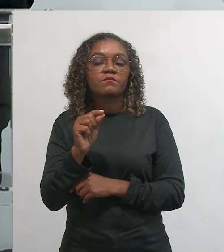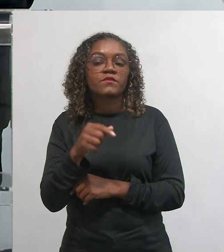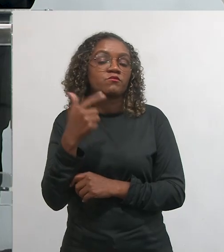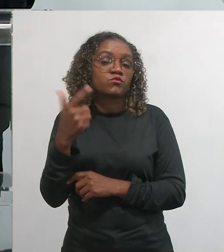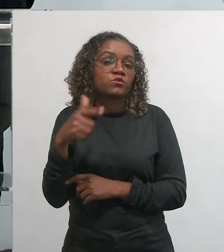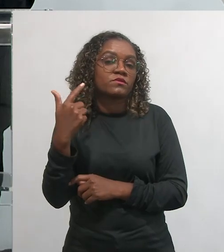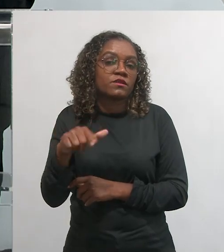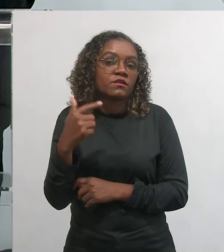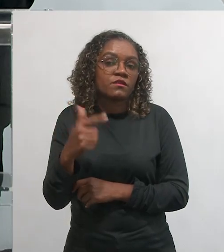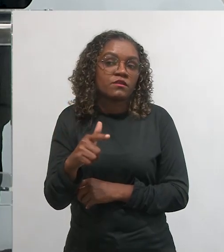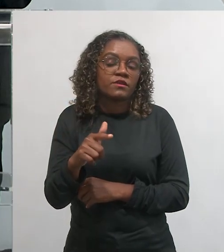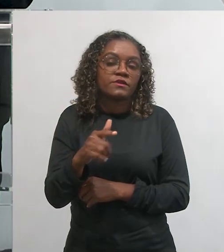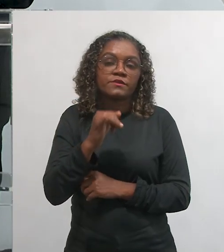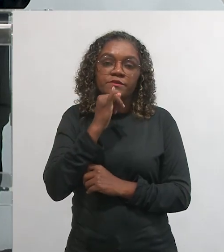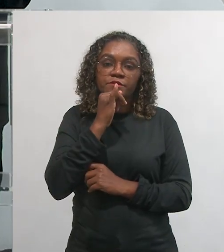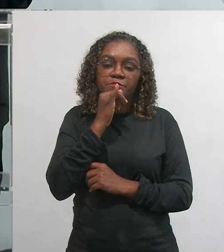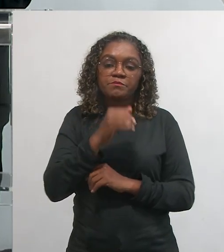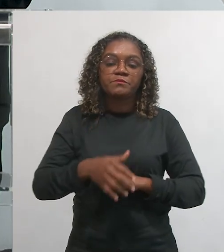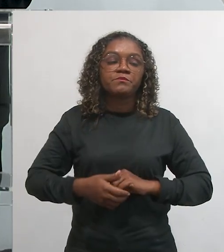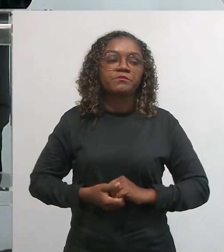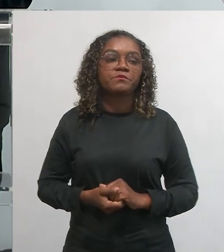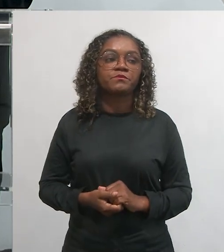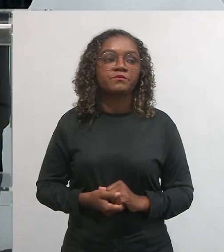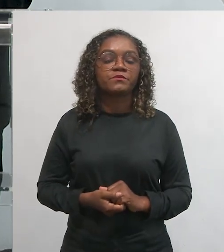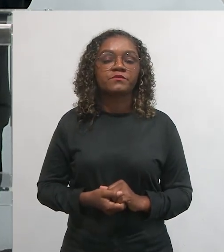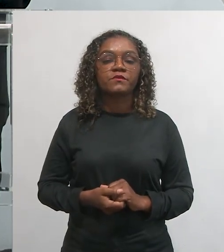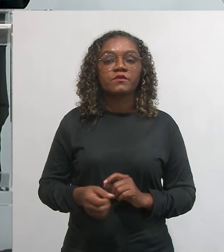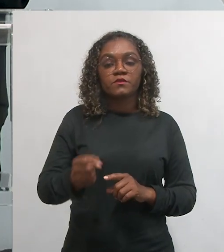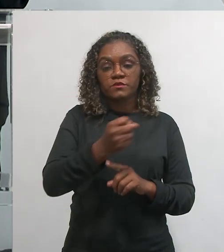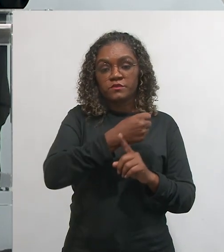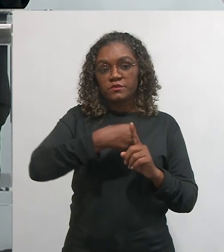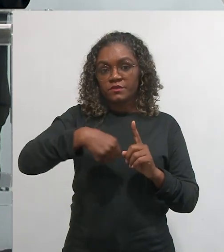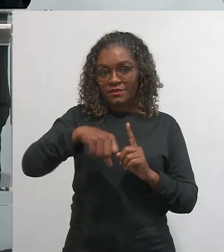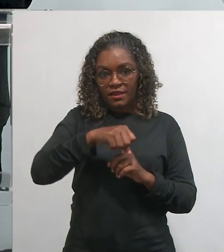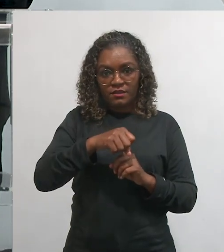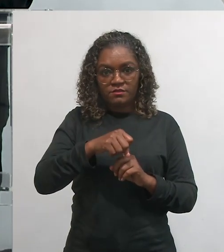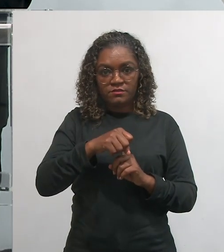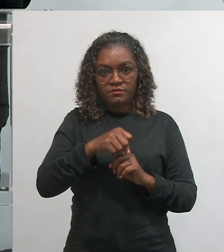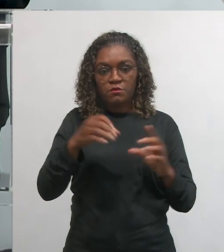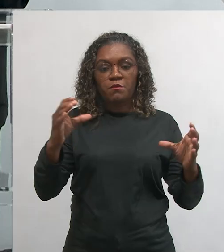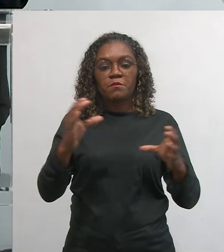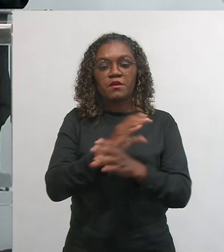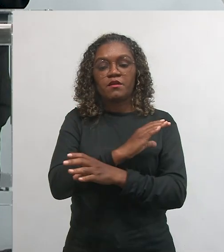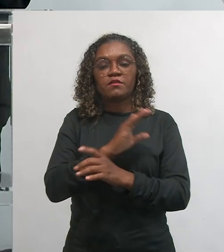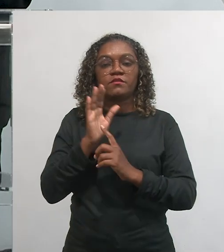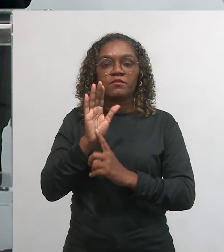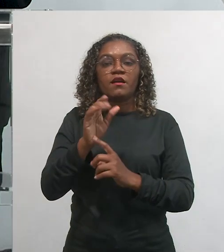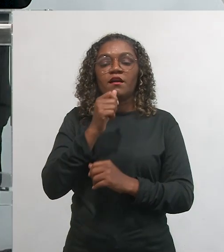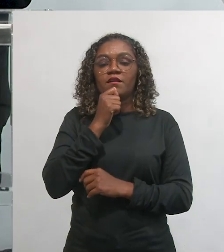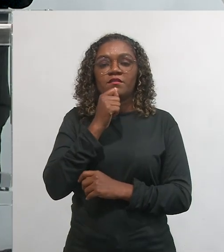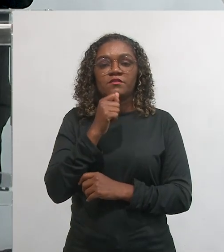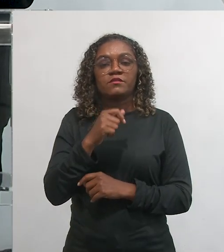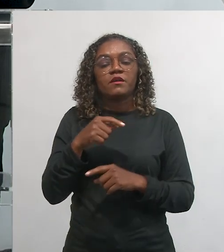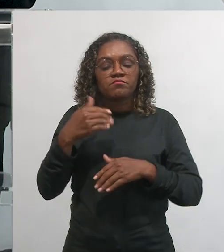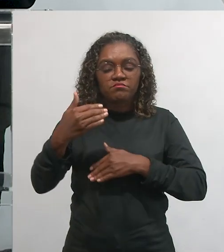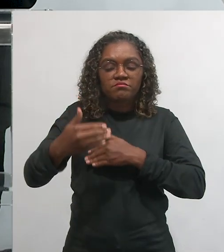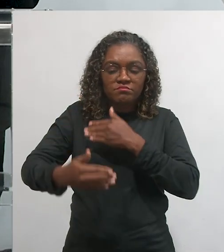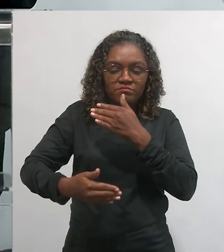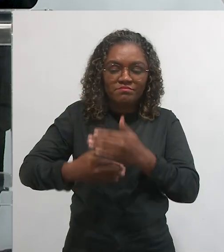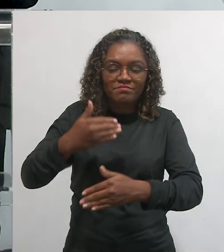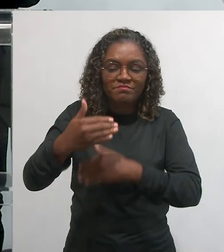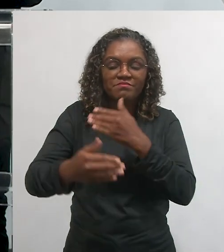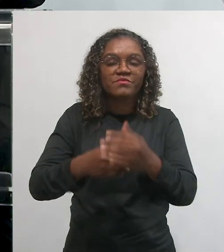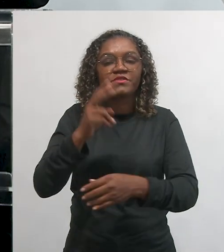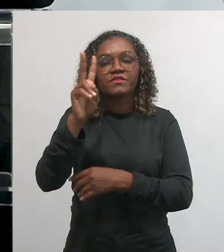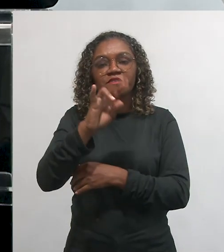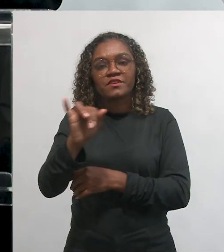altamente emancipada, também não temos uma nova sociedade posta ainda. Então a gente vai lidar por